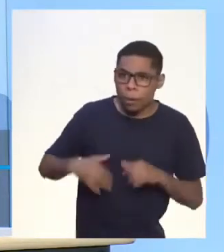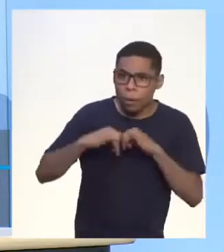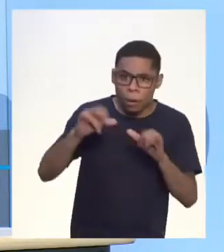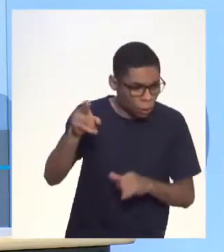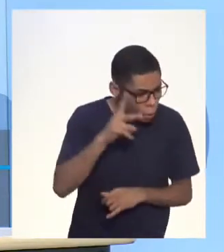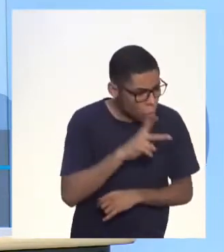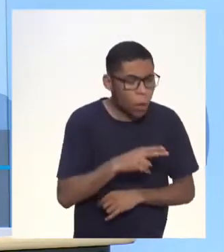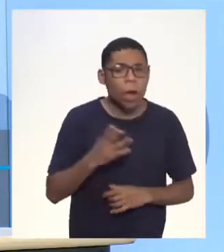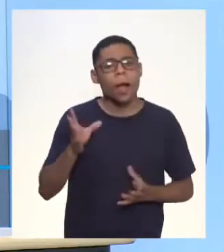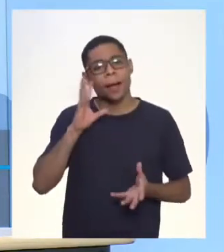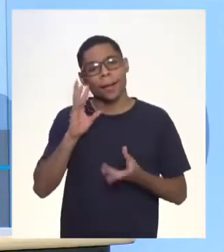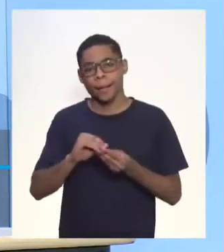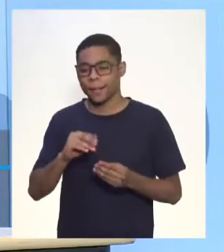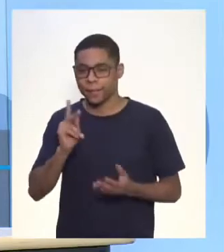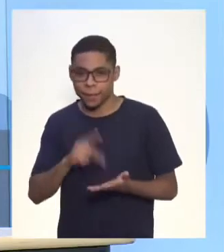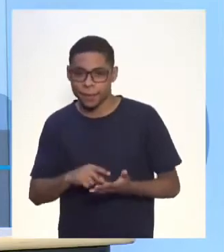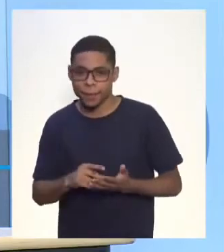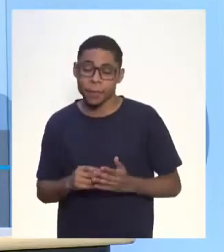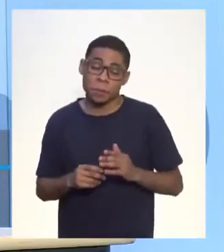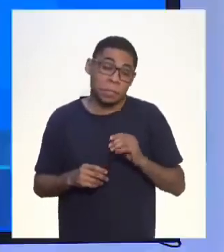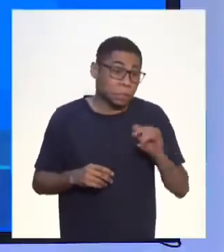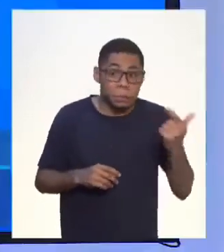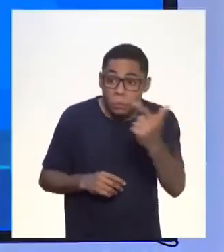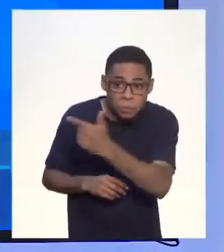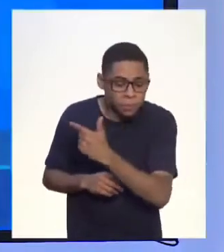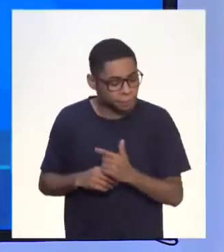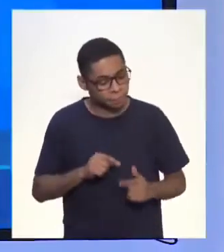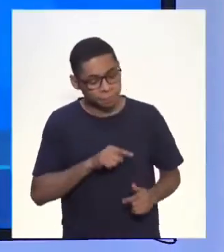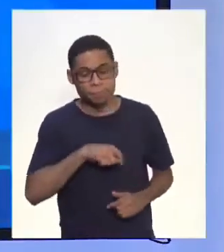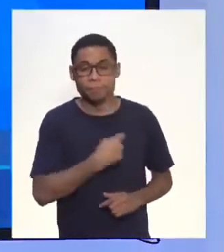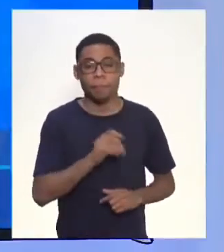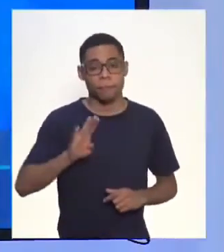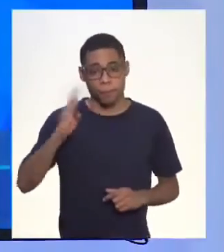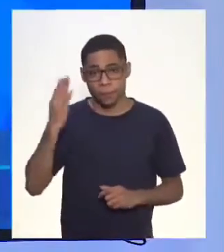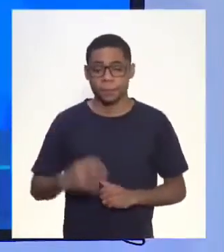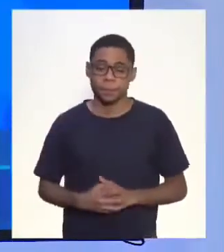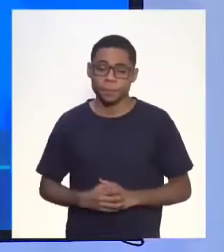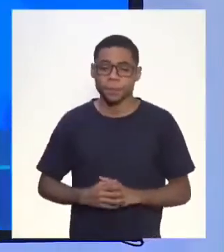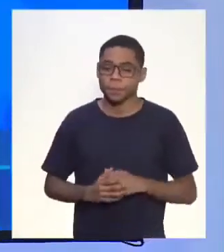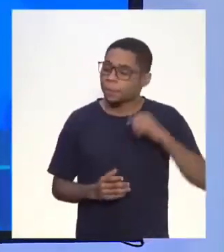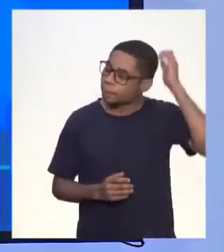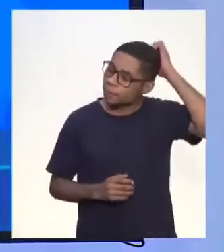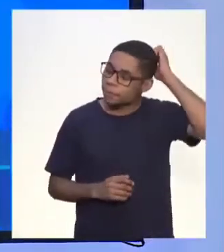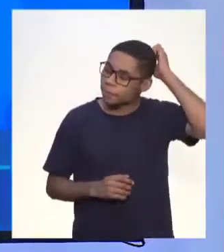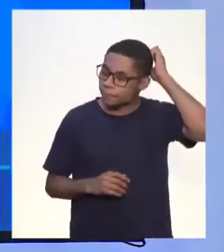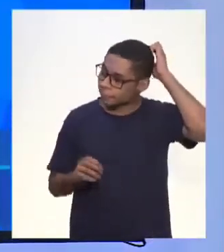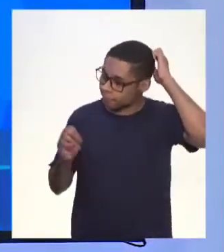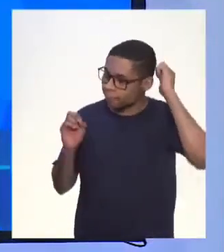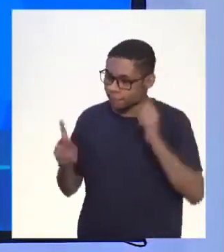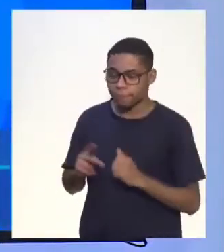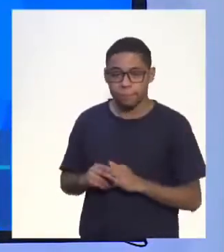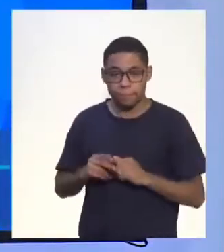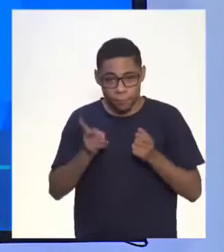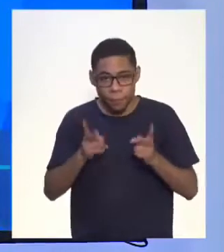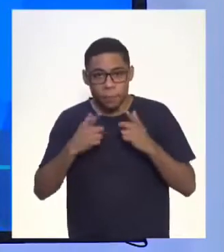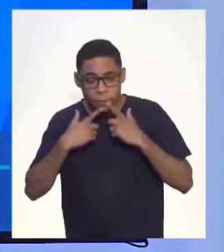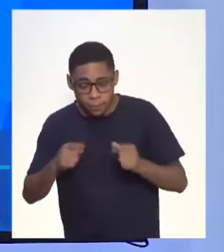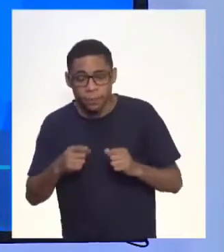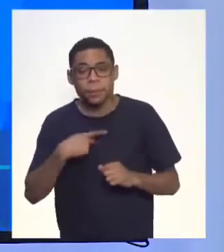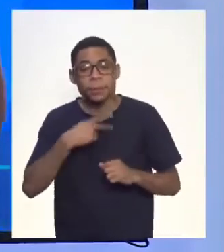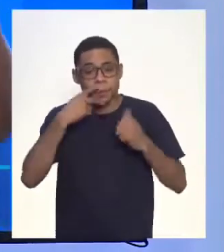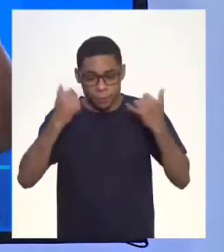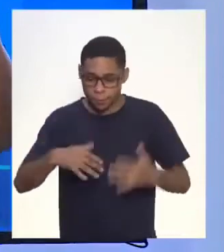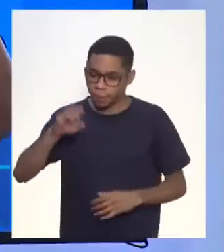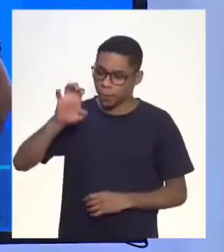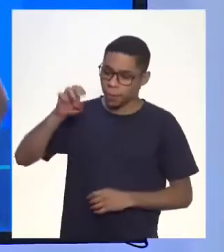é verdadeiro ou se é falso. Ok. Então, vou só chamar a atenção na parte que nós falamos da linguagem emotiva,